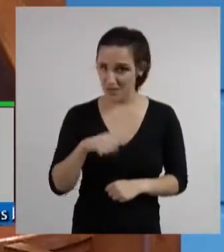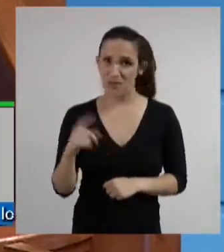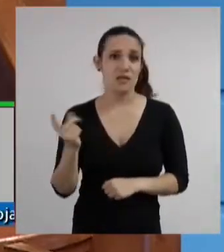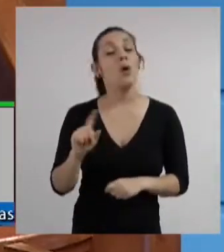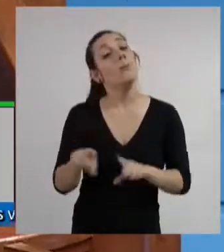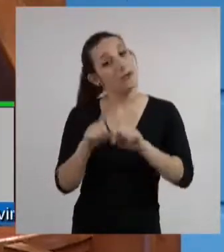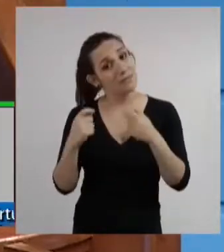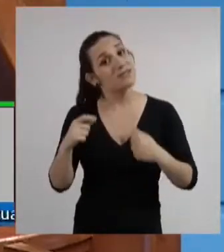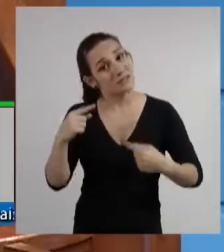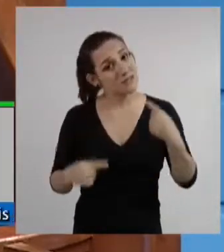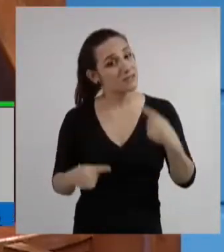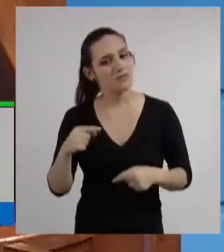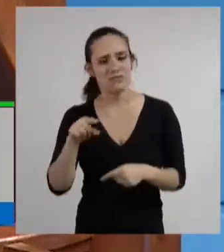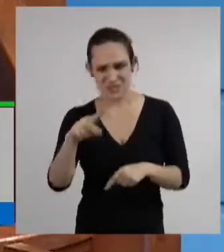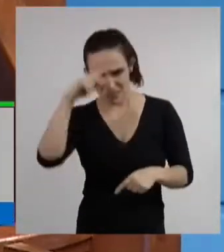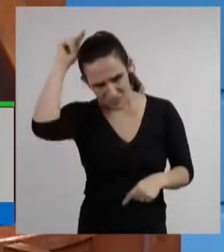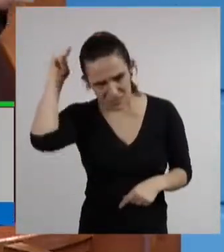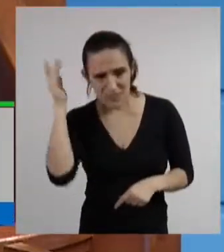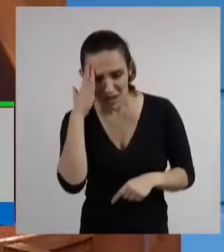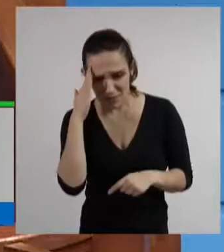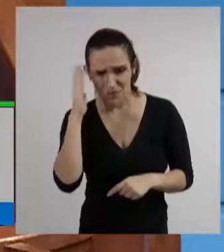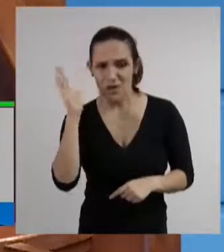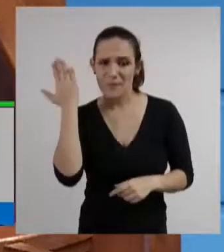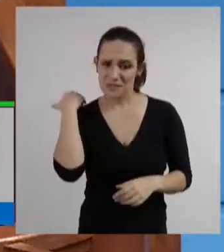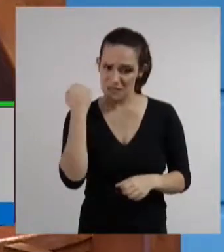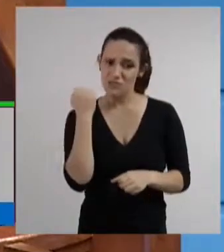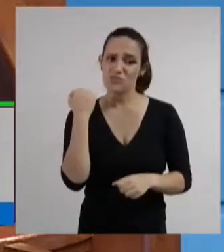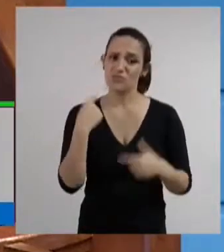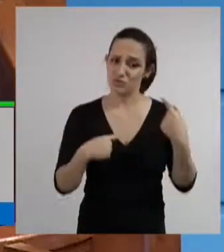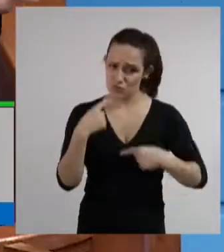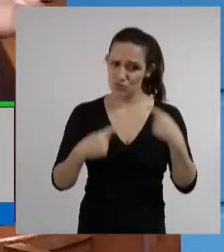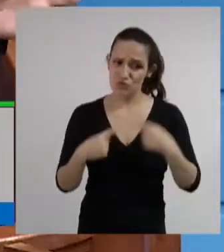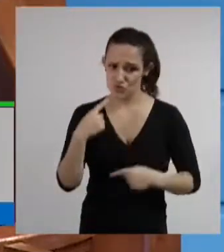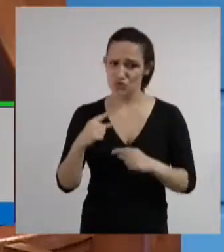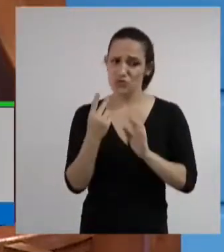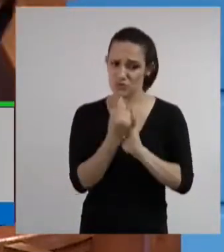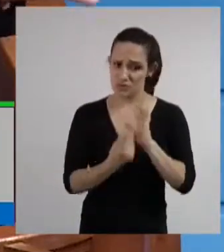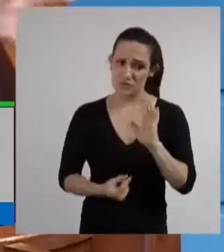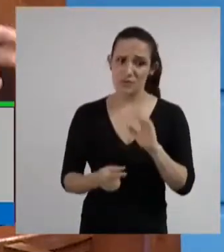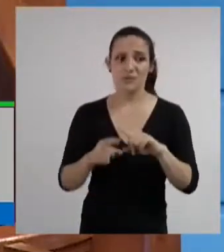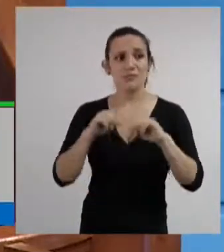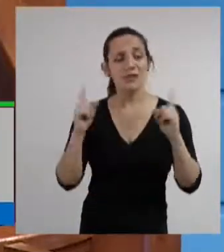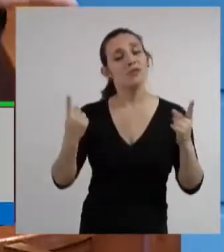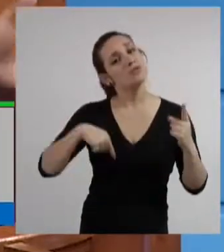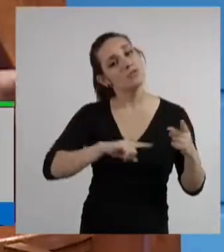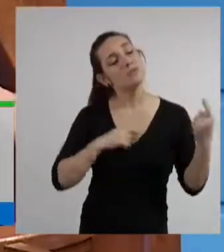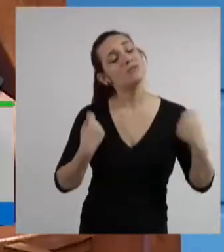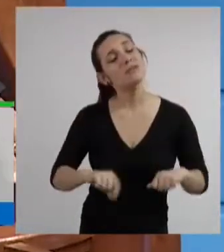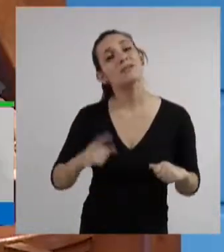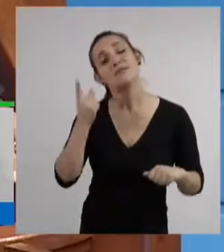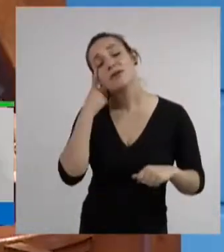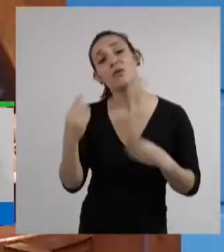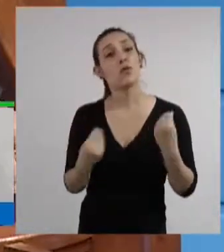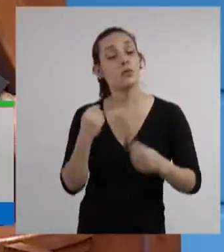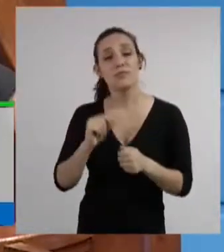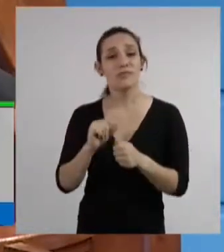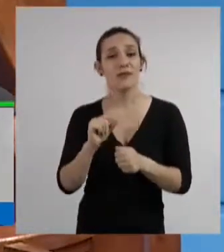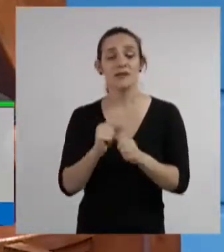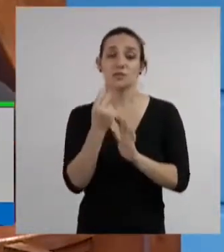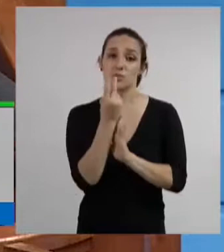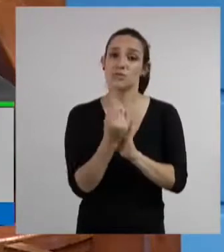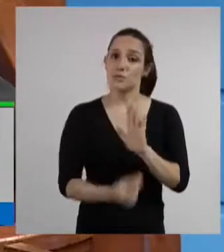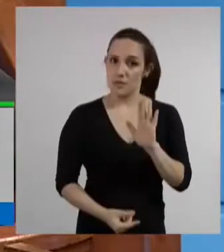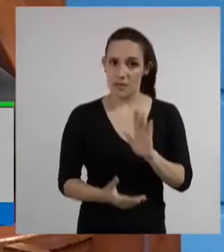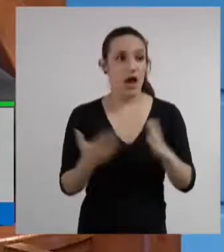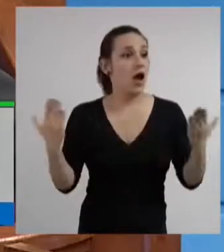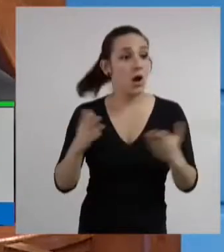vez passada e contribuiu para que nós alterássemos a questão daqui da relação, da vinda do orçamento, da forma de discutir o orçamento.